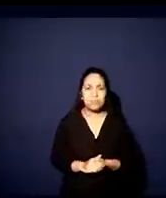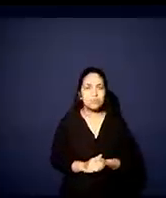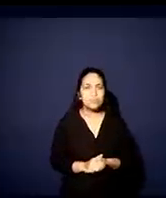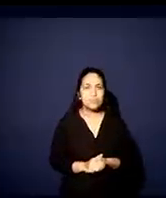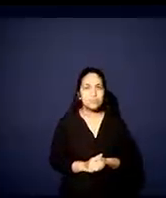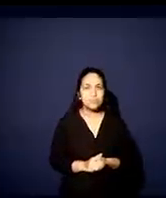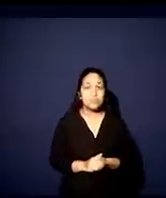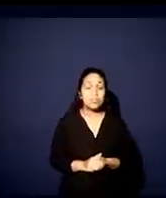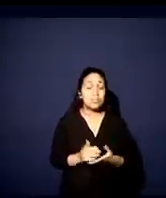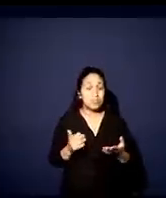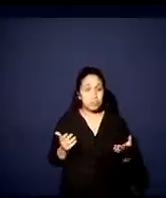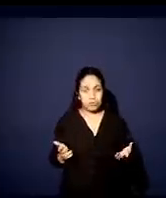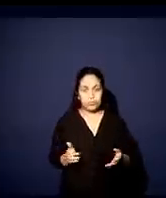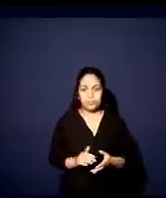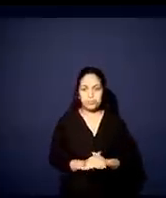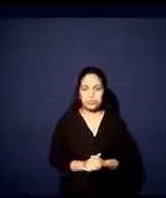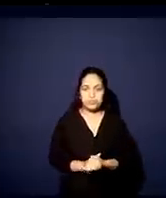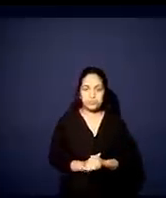Bom,